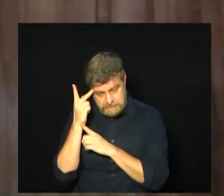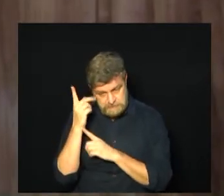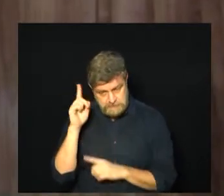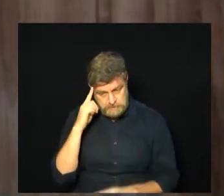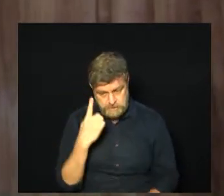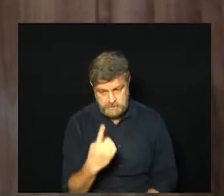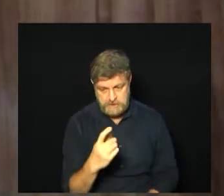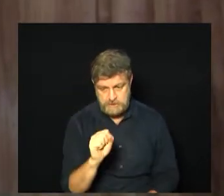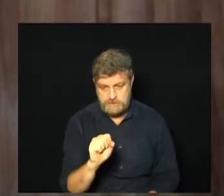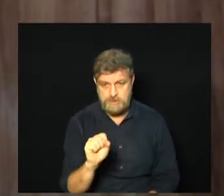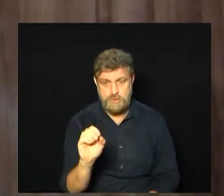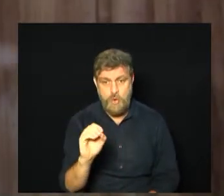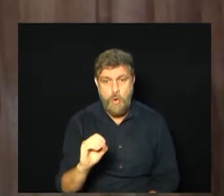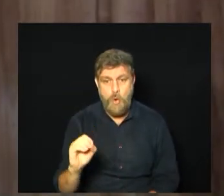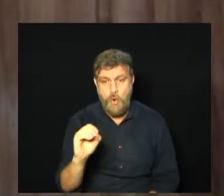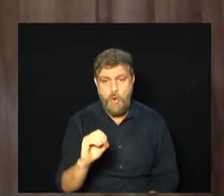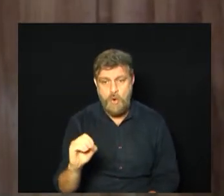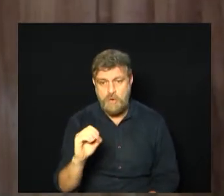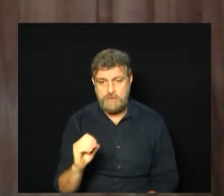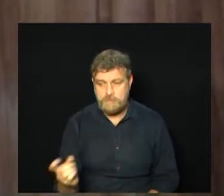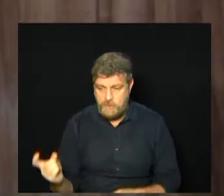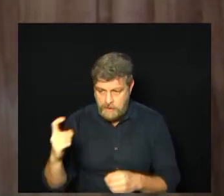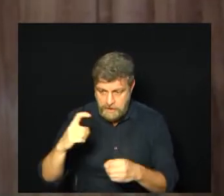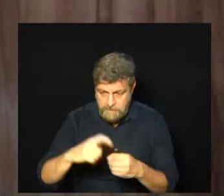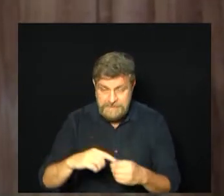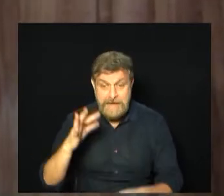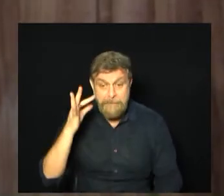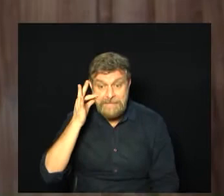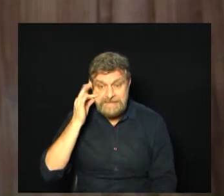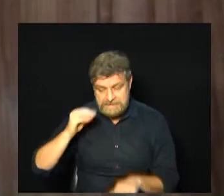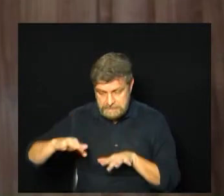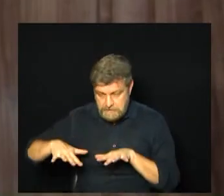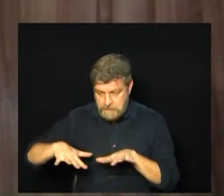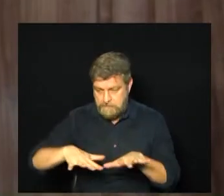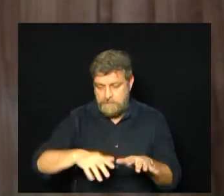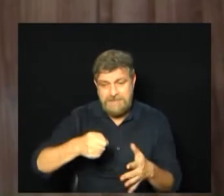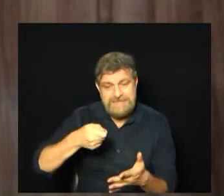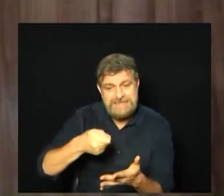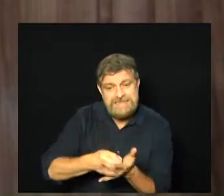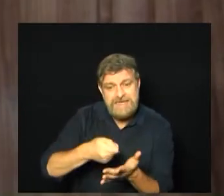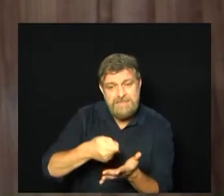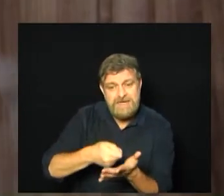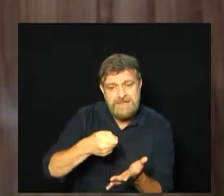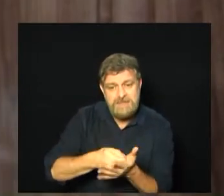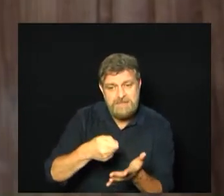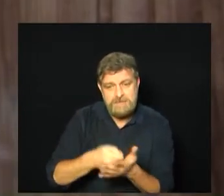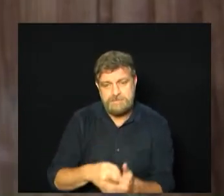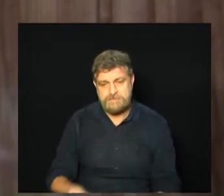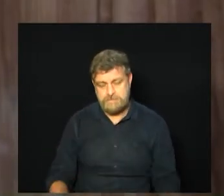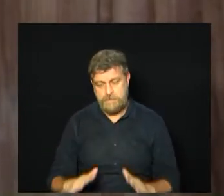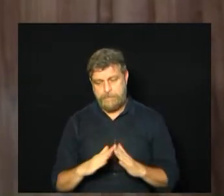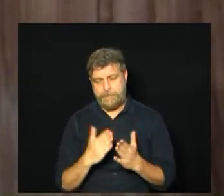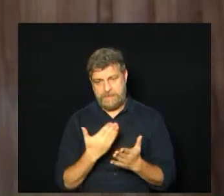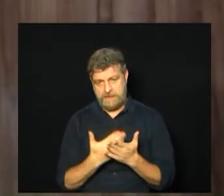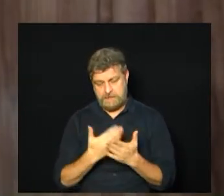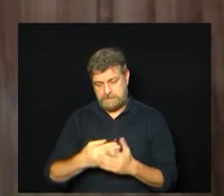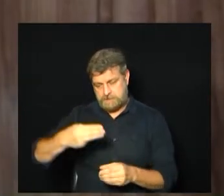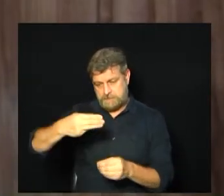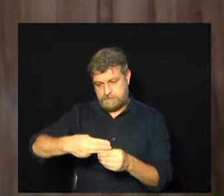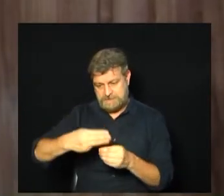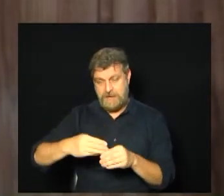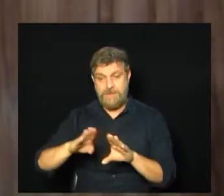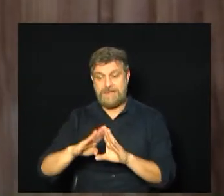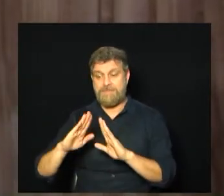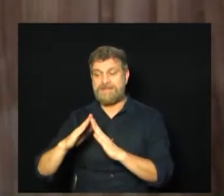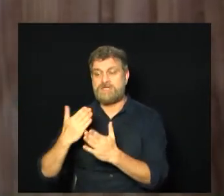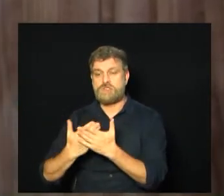de outubro houvesse o retorno presencial obrigatório de 100% dos estudantes da rede municipal, da rede estadual